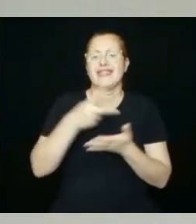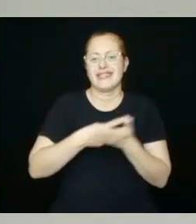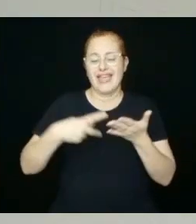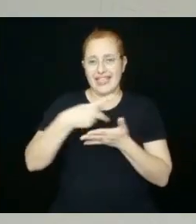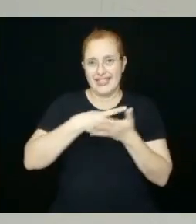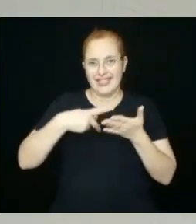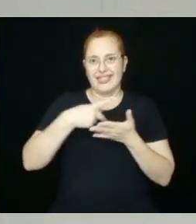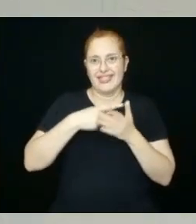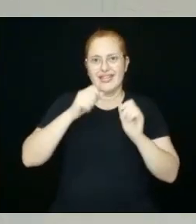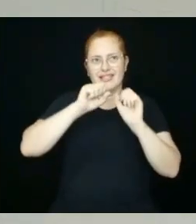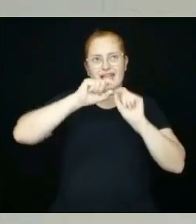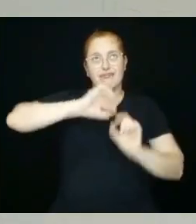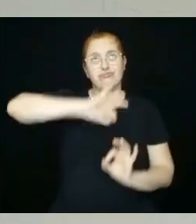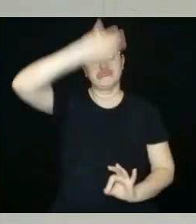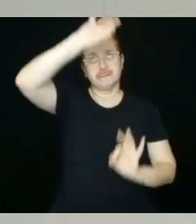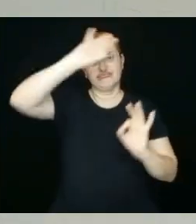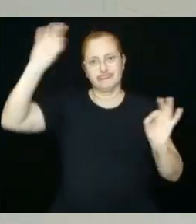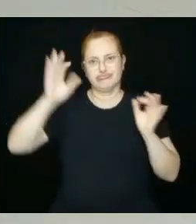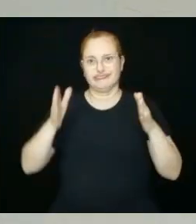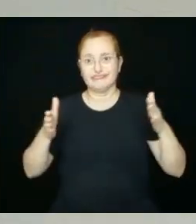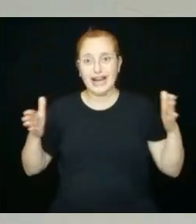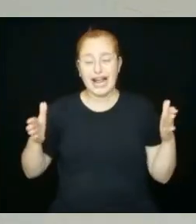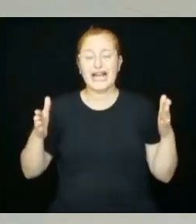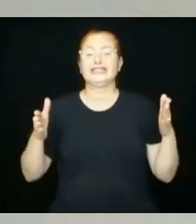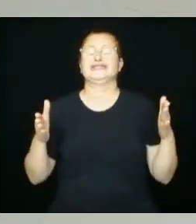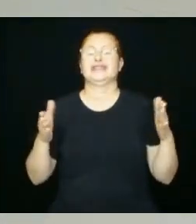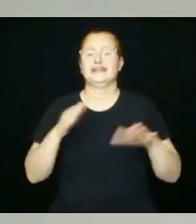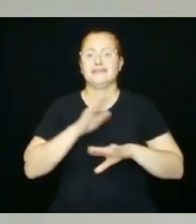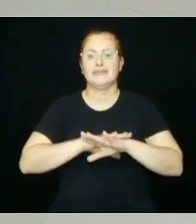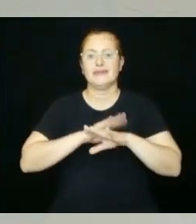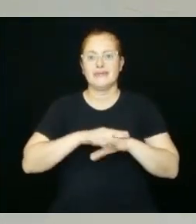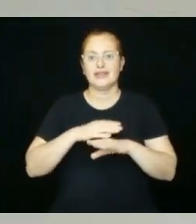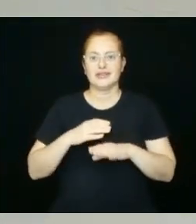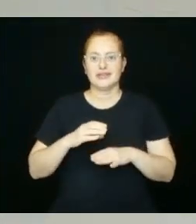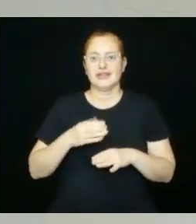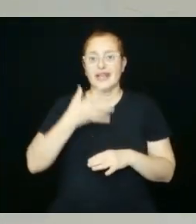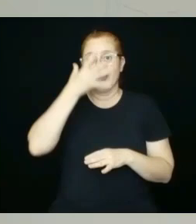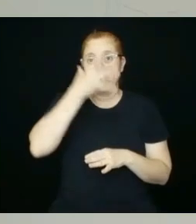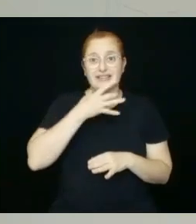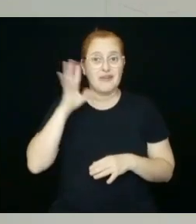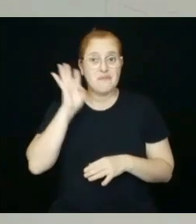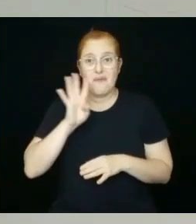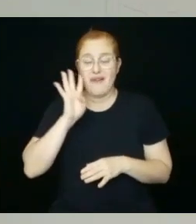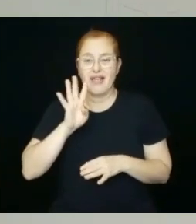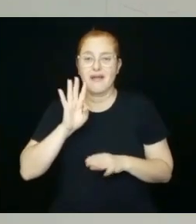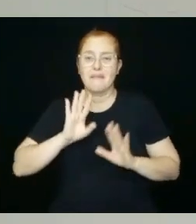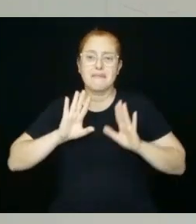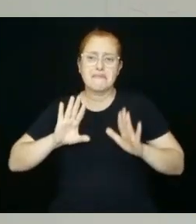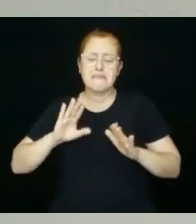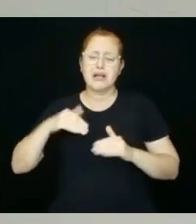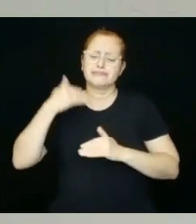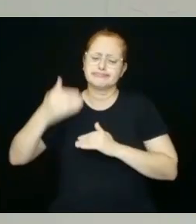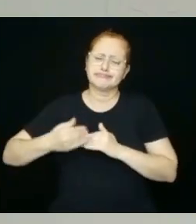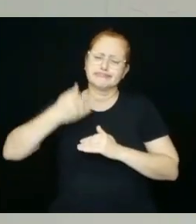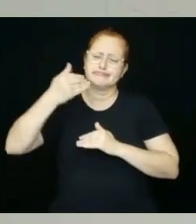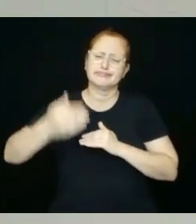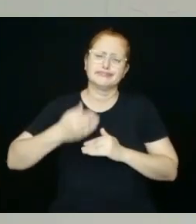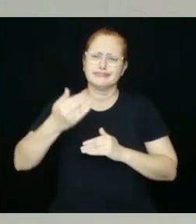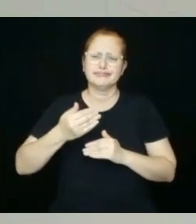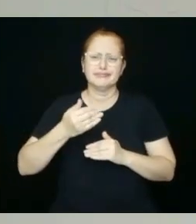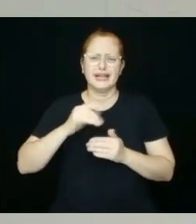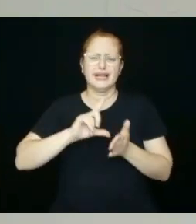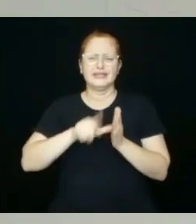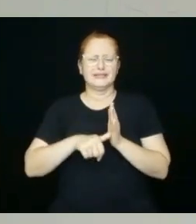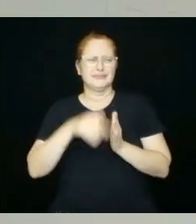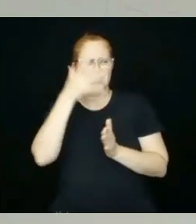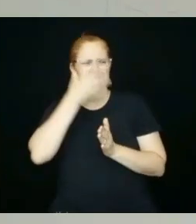série de 11 desenhos grandes, assim, que na época para mim eram o máximo, assim, estavam legais. Só que aí passou o tempo e não eram